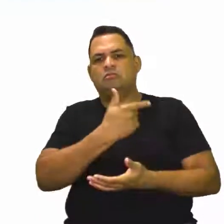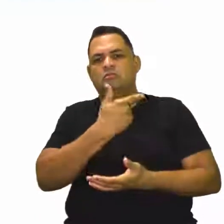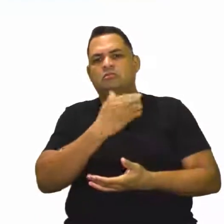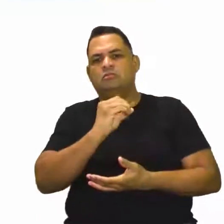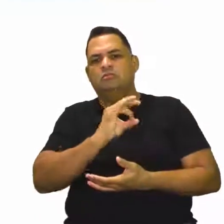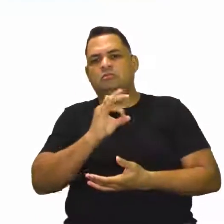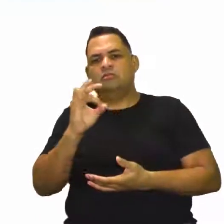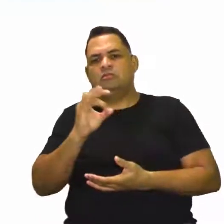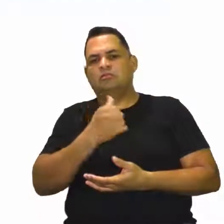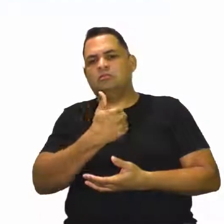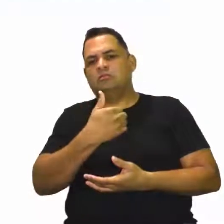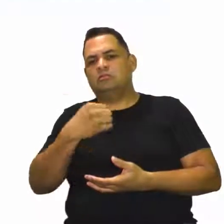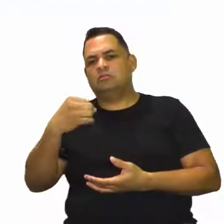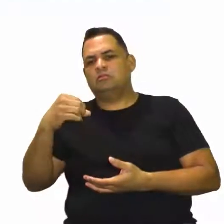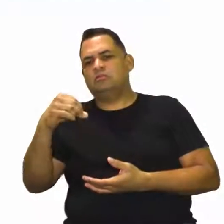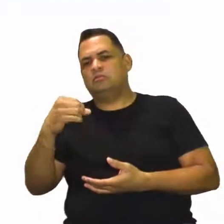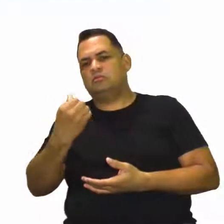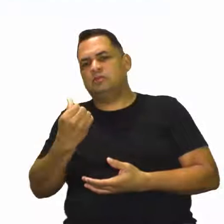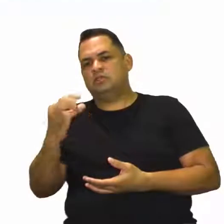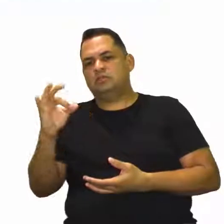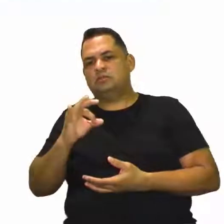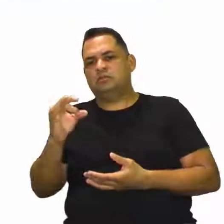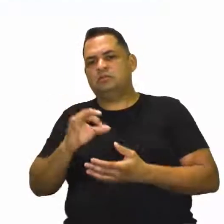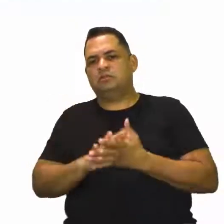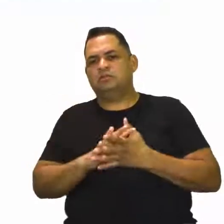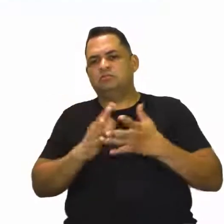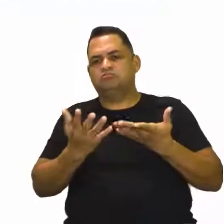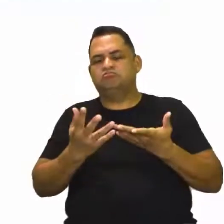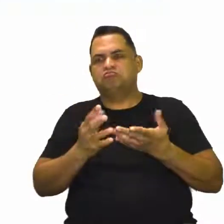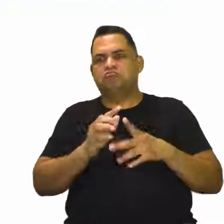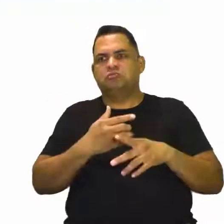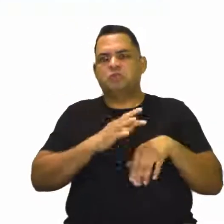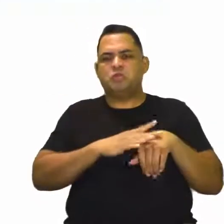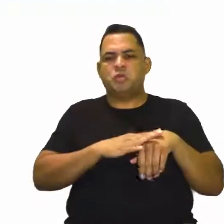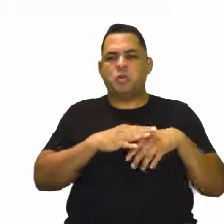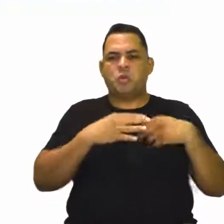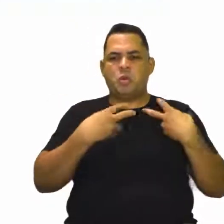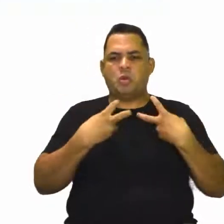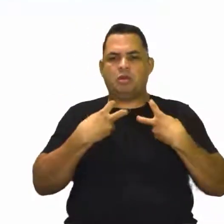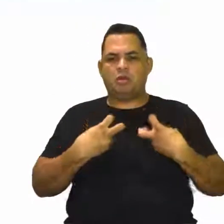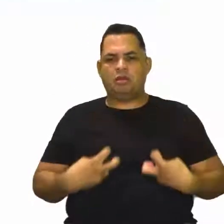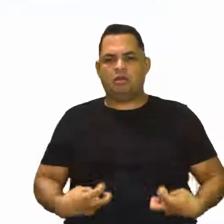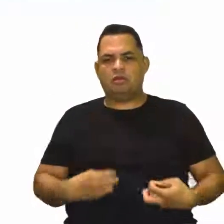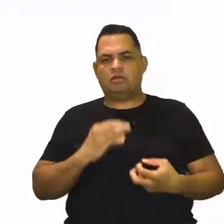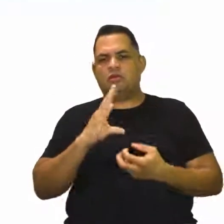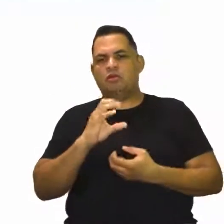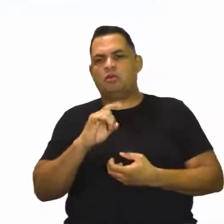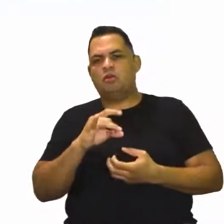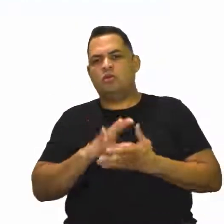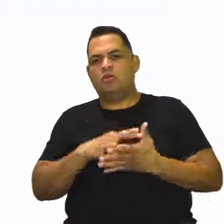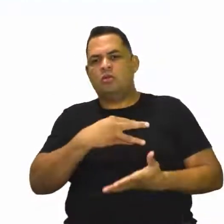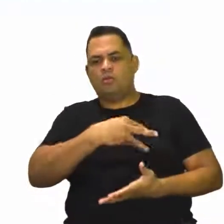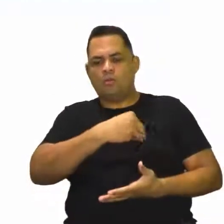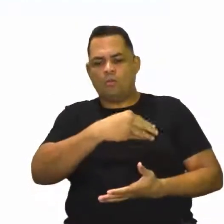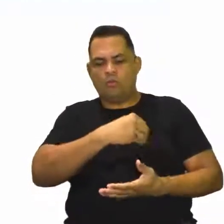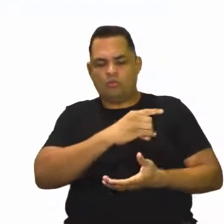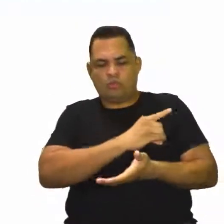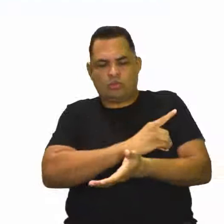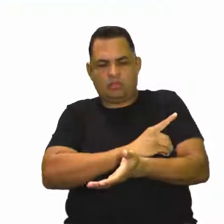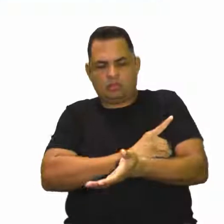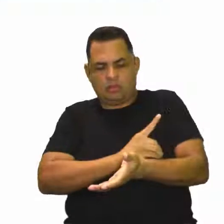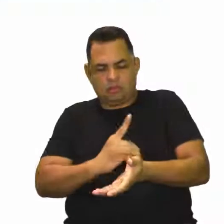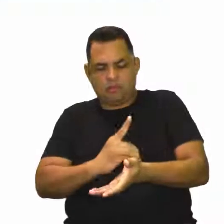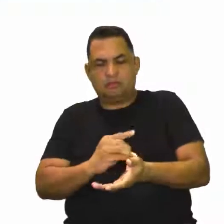e 16% dos casos de cânceres de colo, de mama e diabetes. Percebam como a